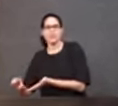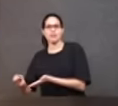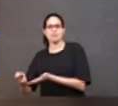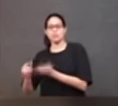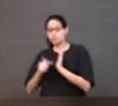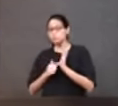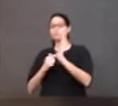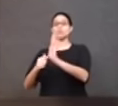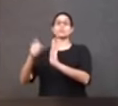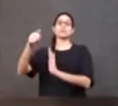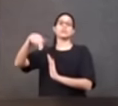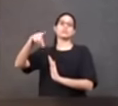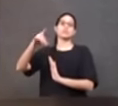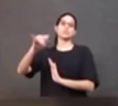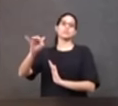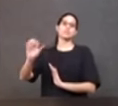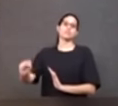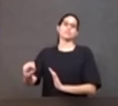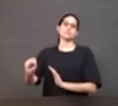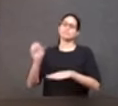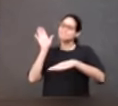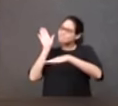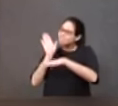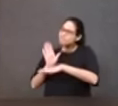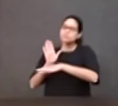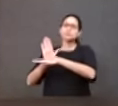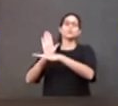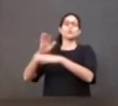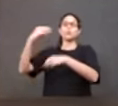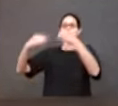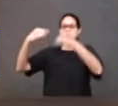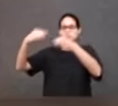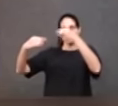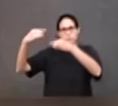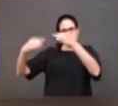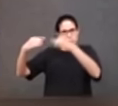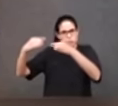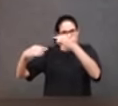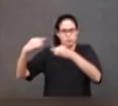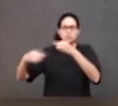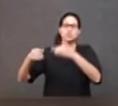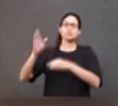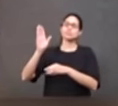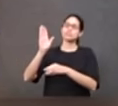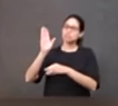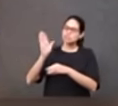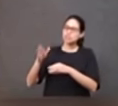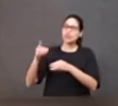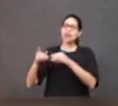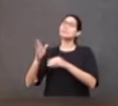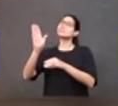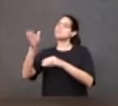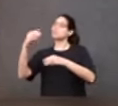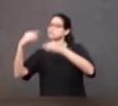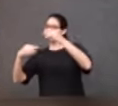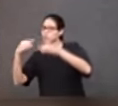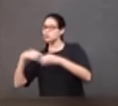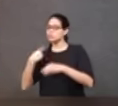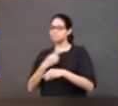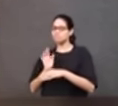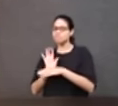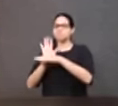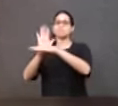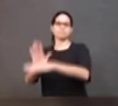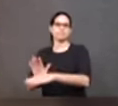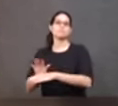e ajudou às discussões que já ocorriam desde outras gestões da diretoria da Andifes, e que nos